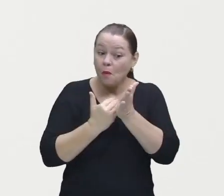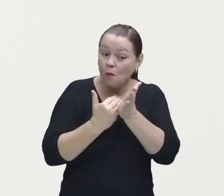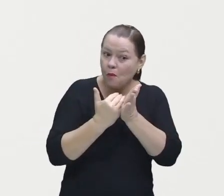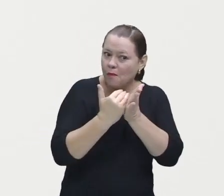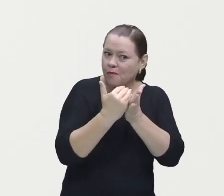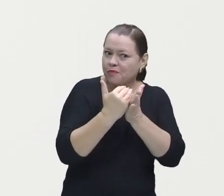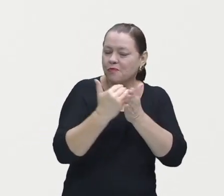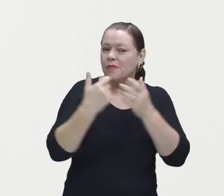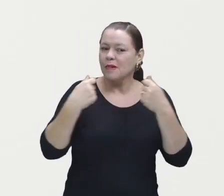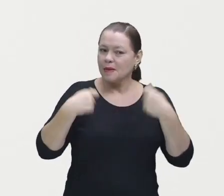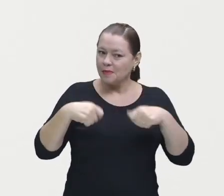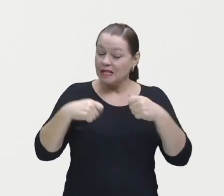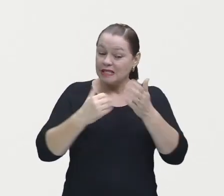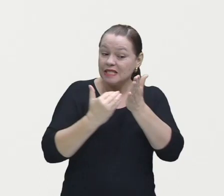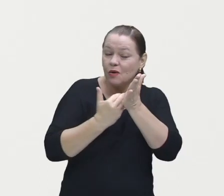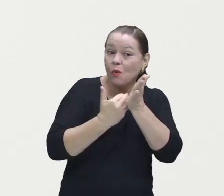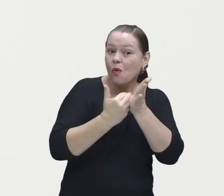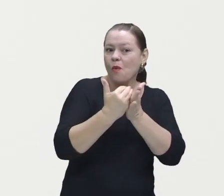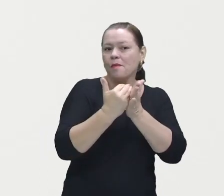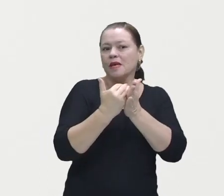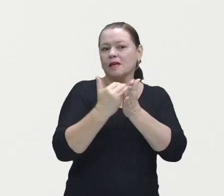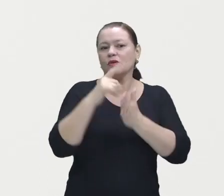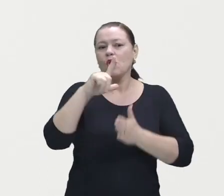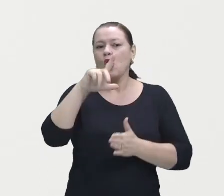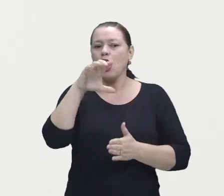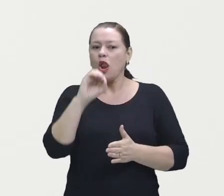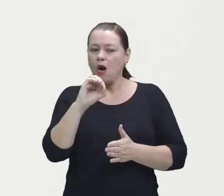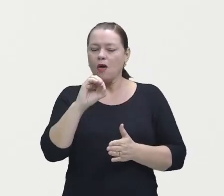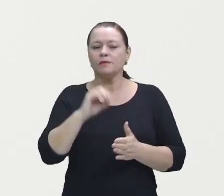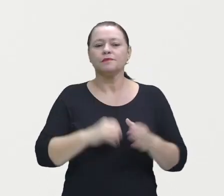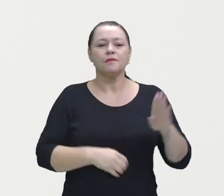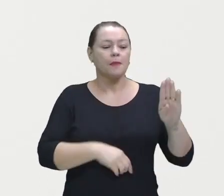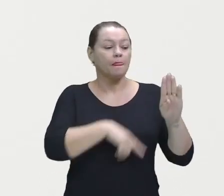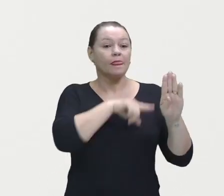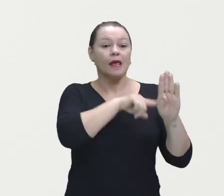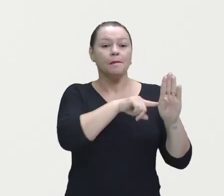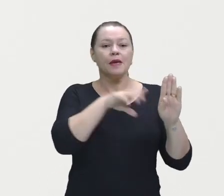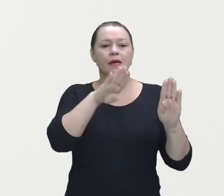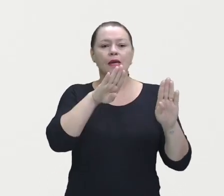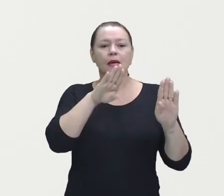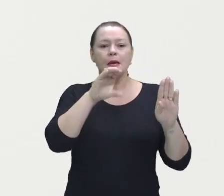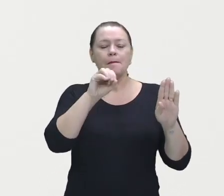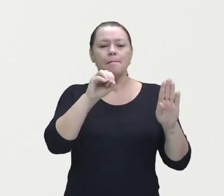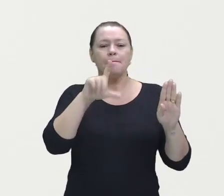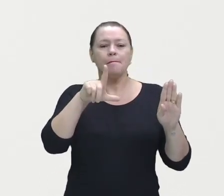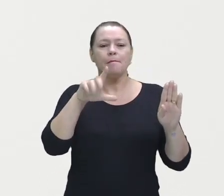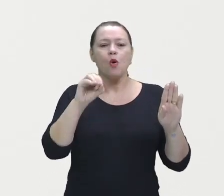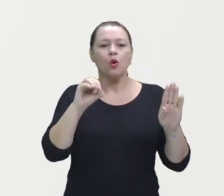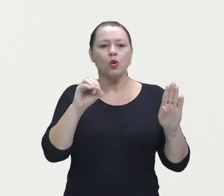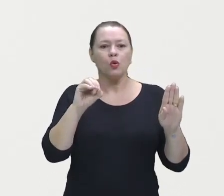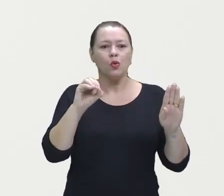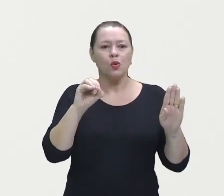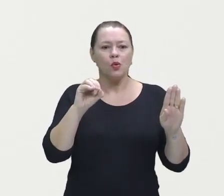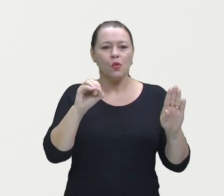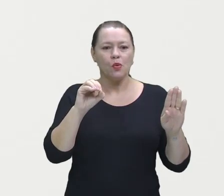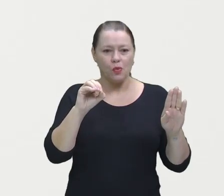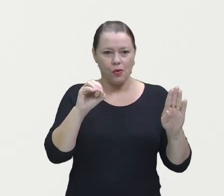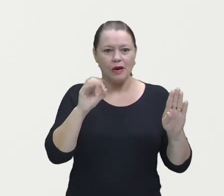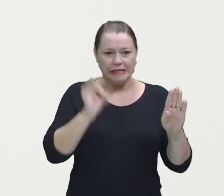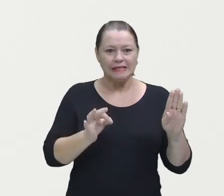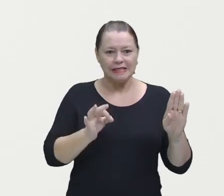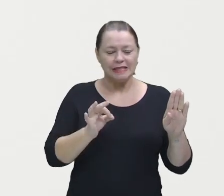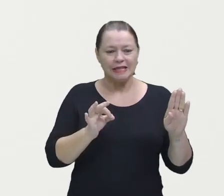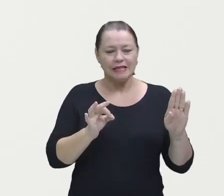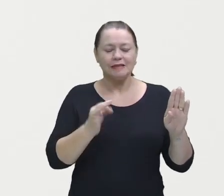nós queremos a que começa, que inicia. A letra B diz que é bolo.